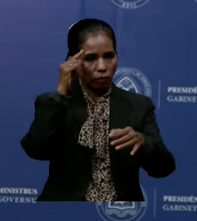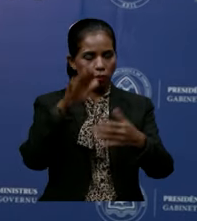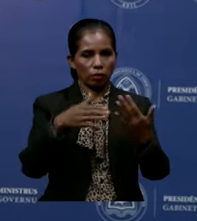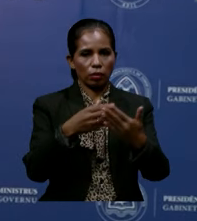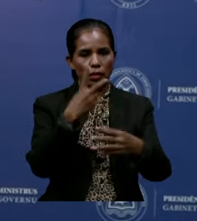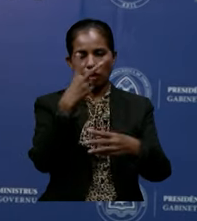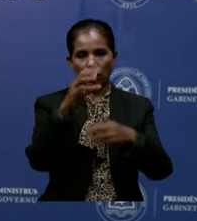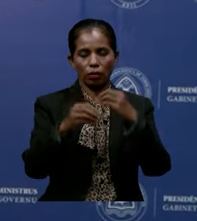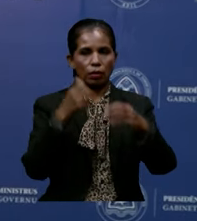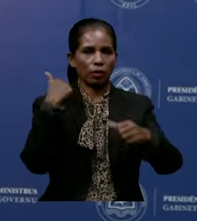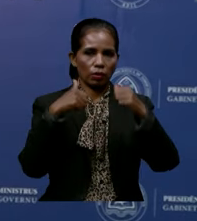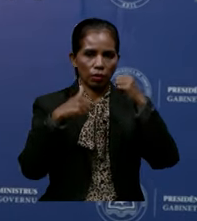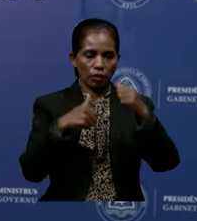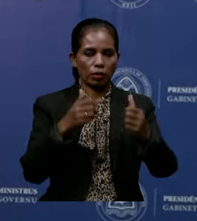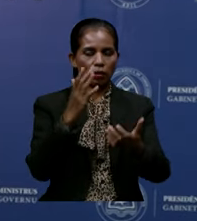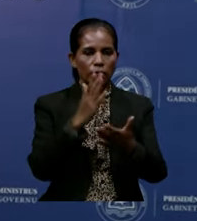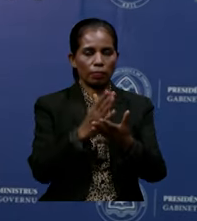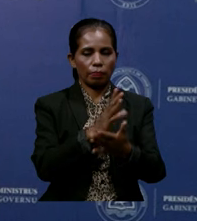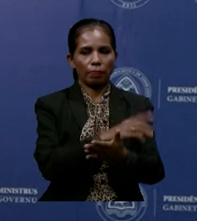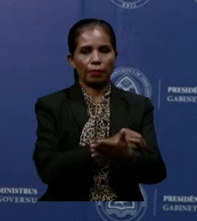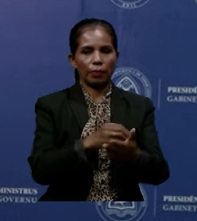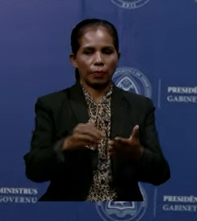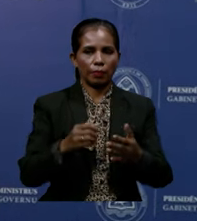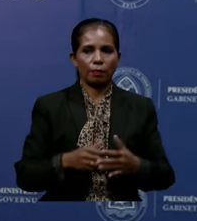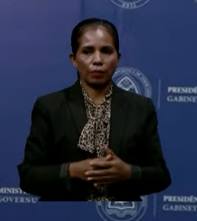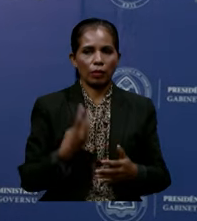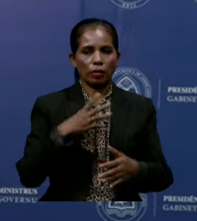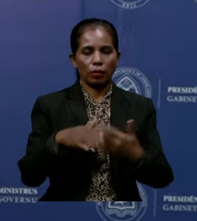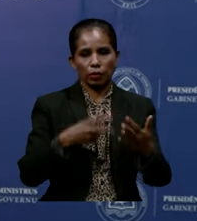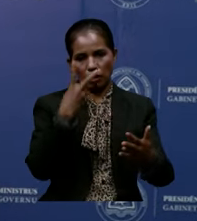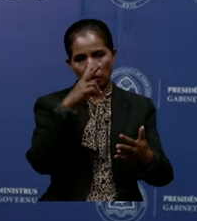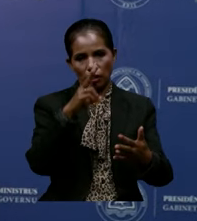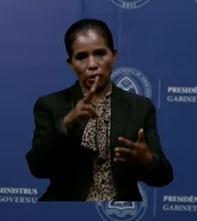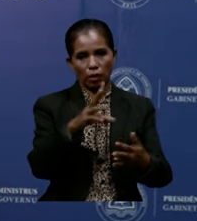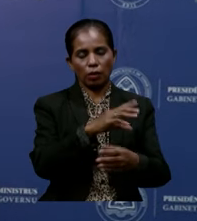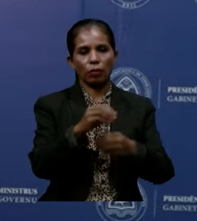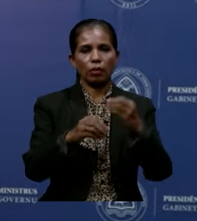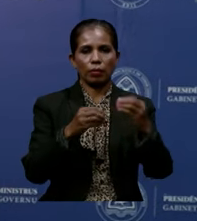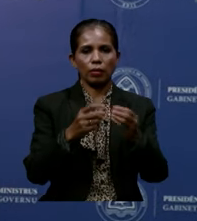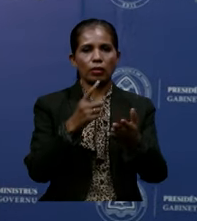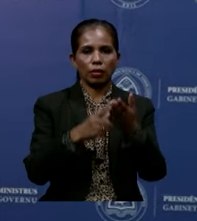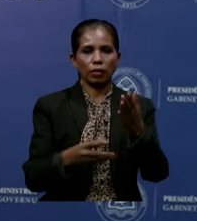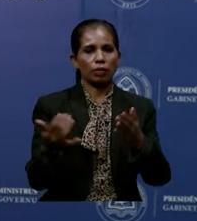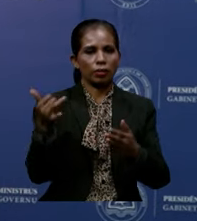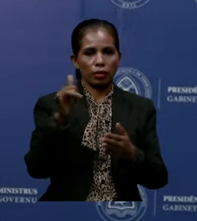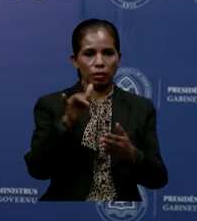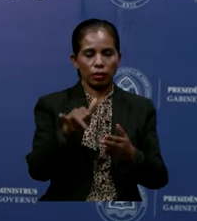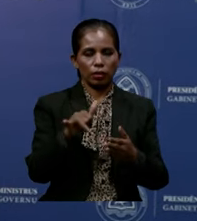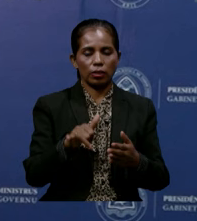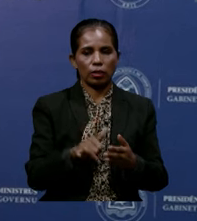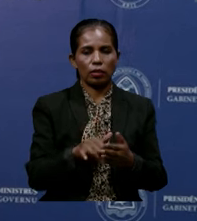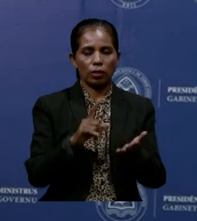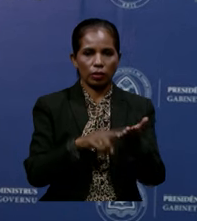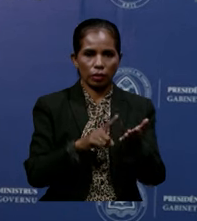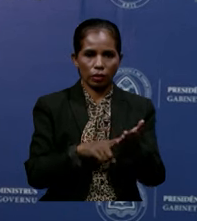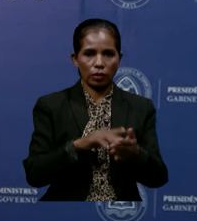questão atividades contrabando yang nebeke itu da kampanya saya preocupasi ambot hodi liga mos ba